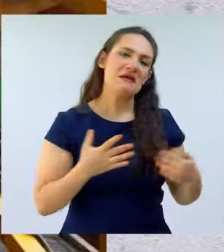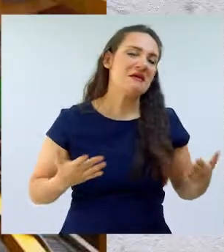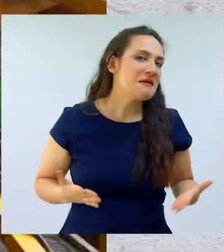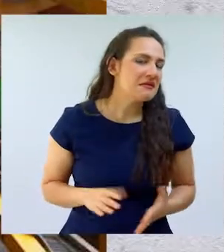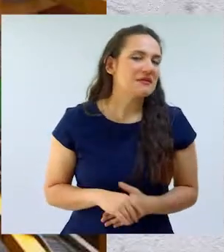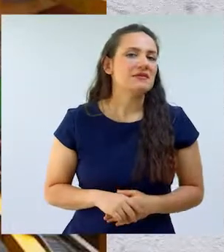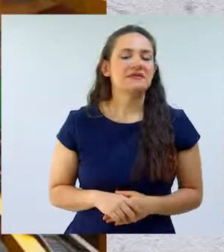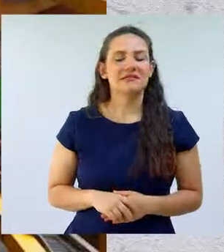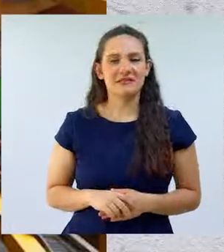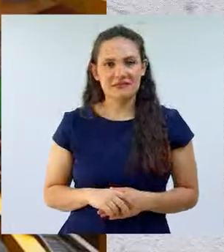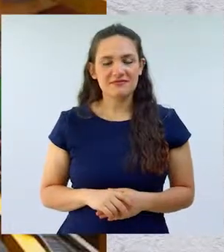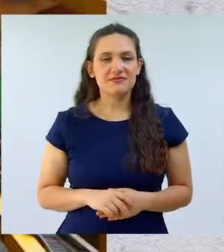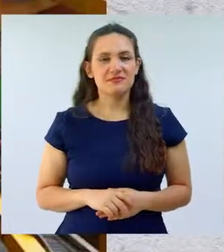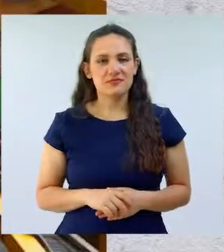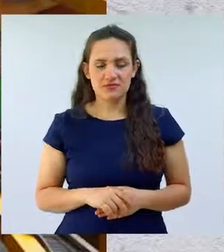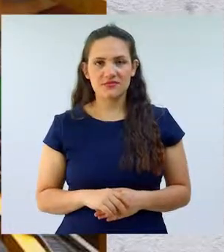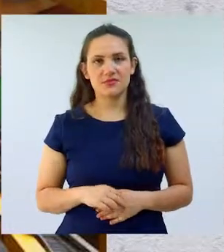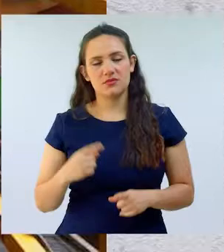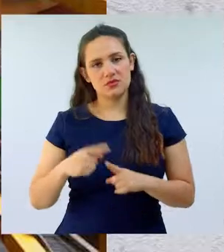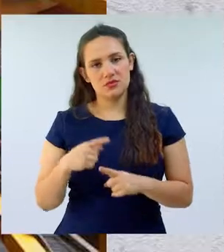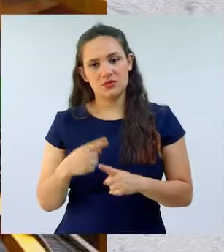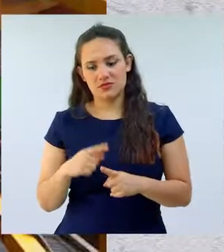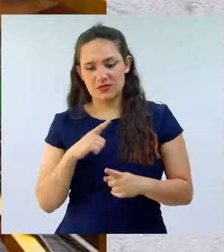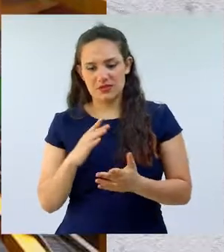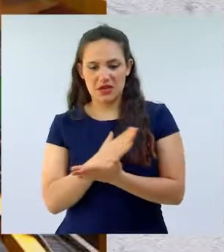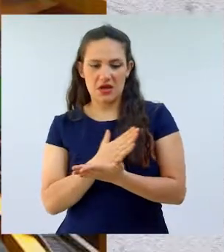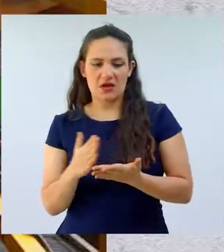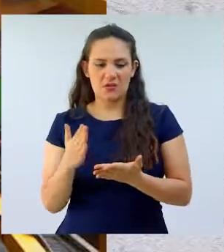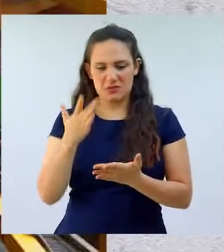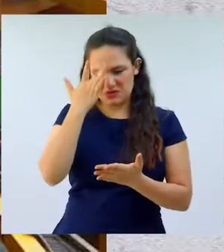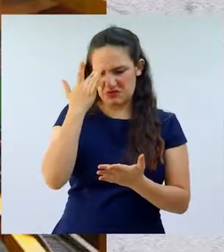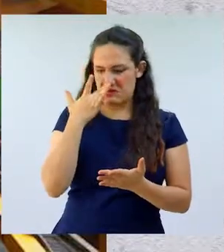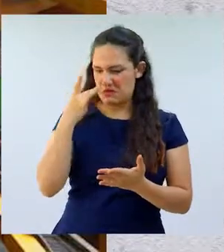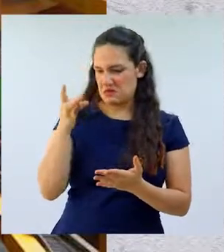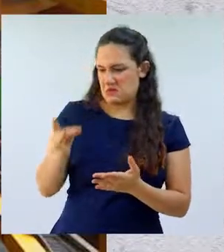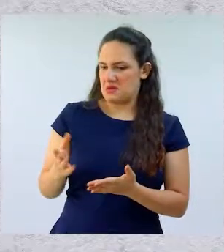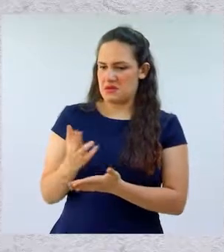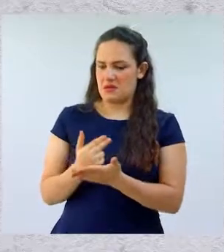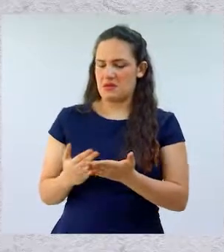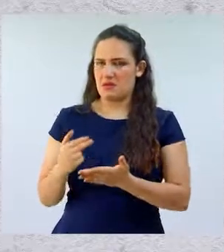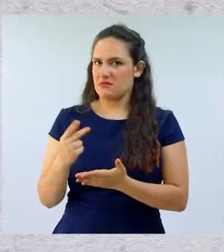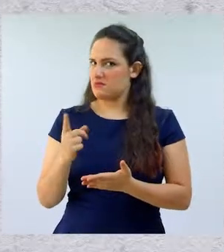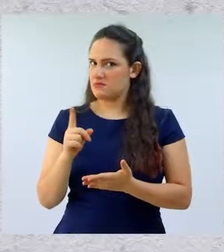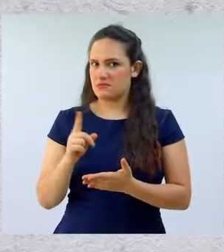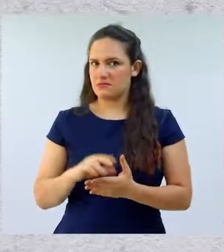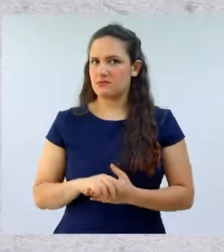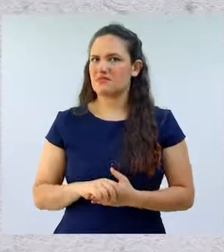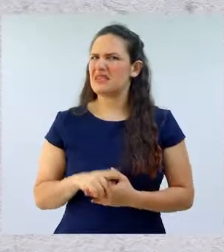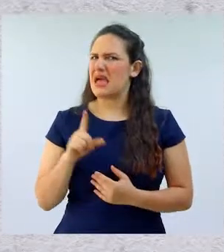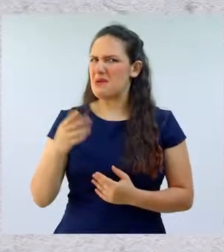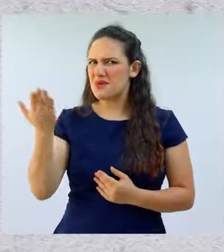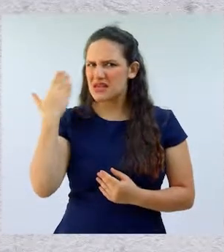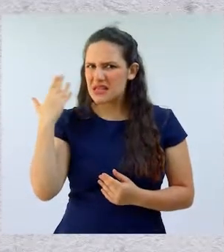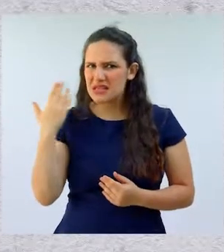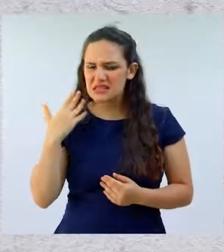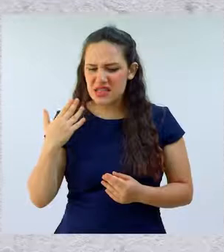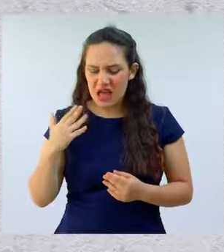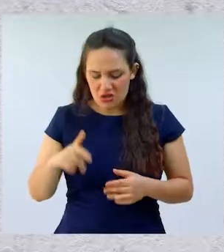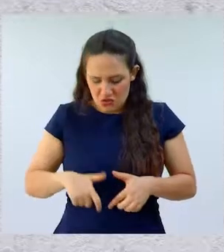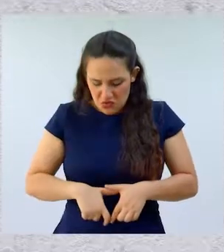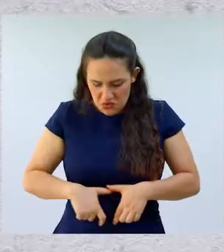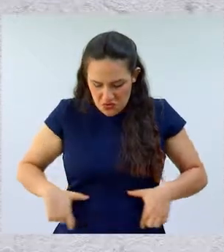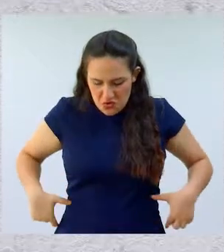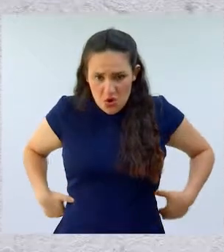que alguns, né, querem, digamos assim, diminuir a importância da arte. O né? equipamento na época, inclusive, era muito precário, né?